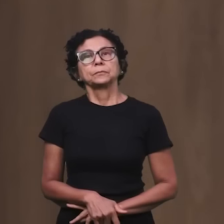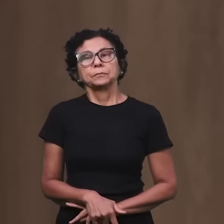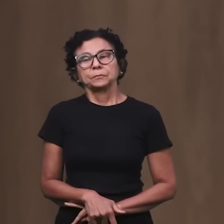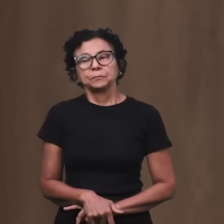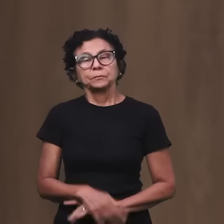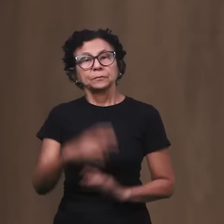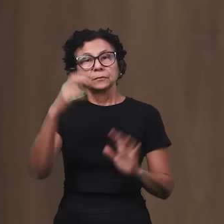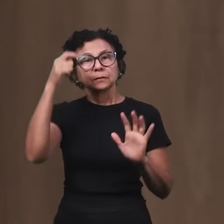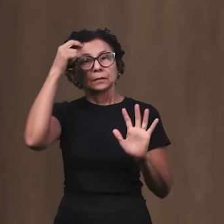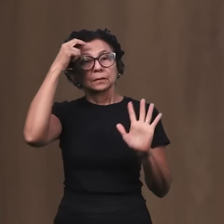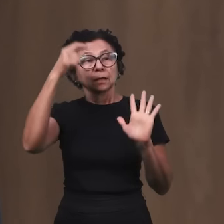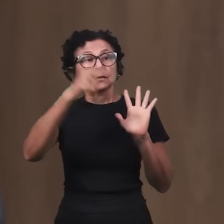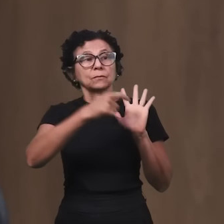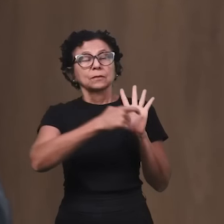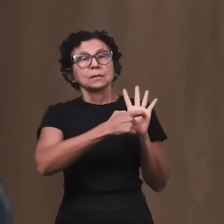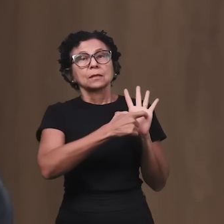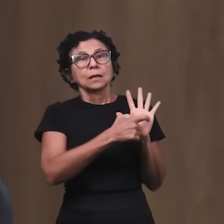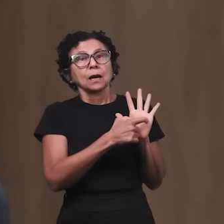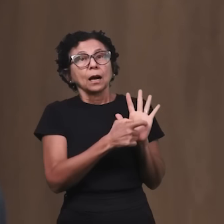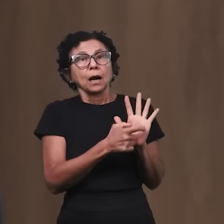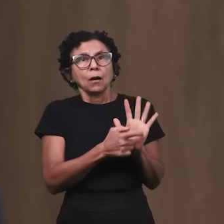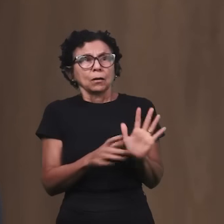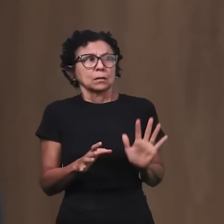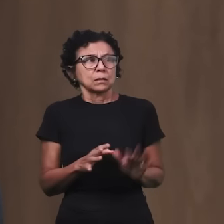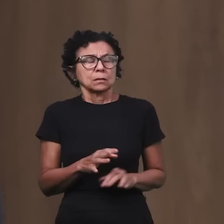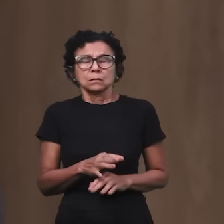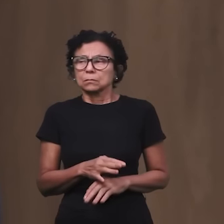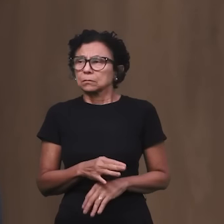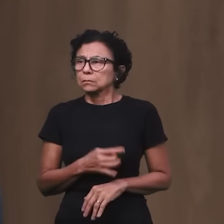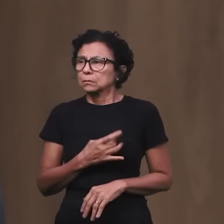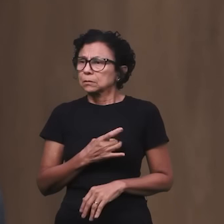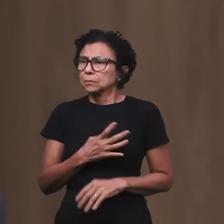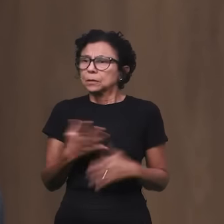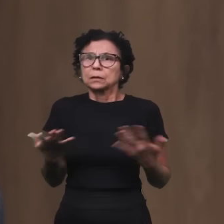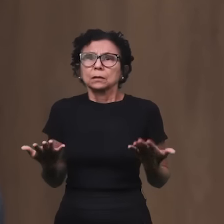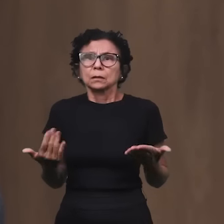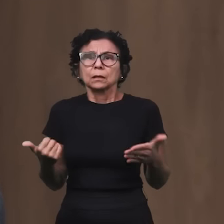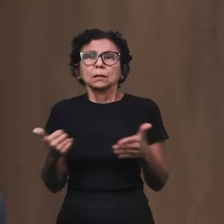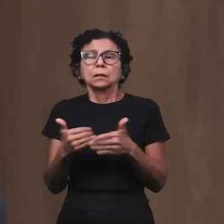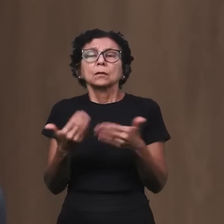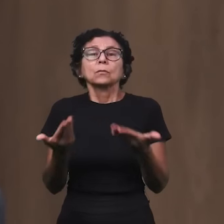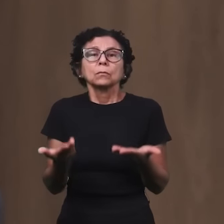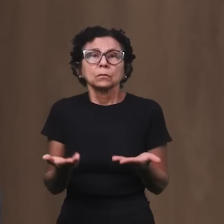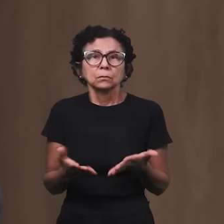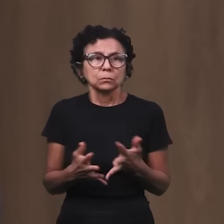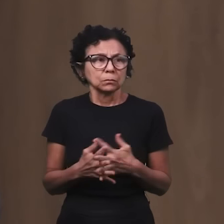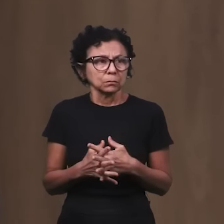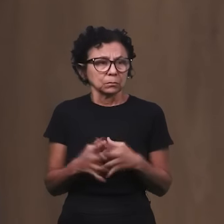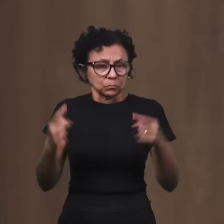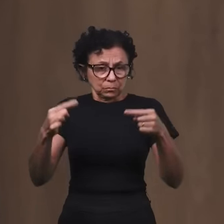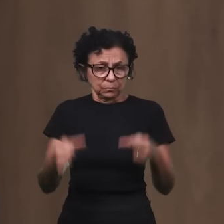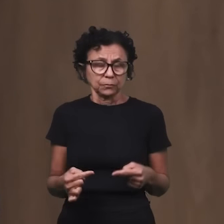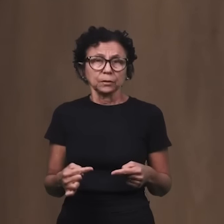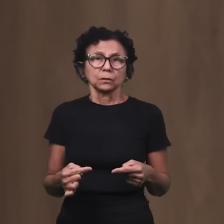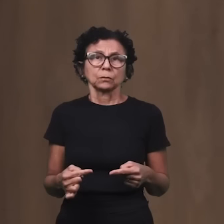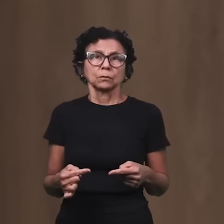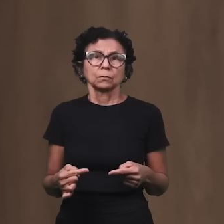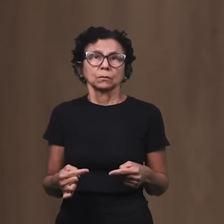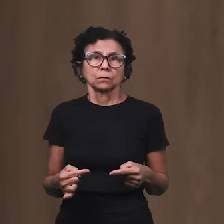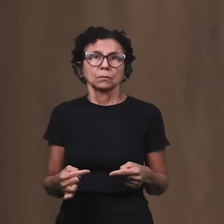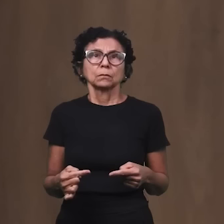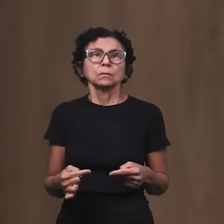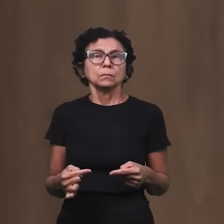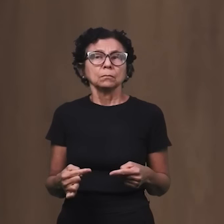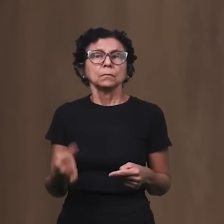A inteligência artificial, que às vezes nos amedronta. Até onde isso vai? Então isso é um desafio, mas